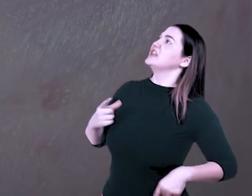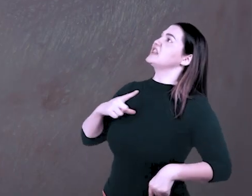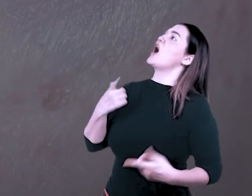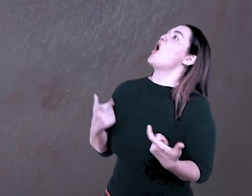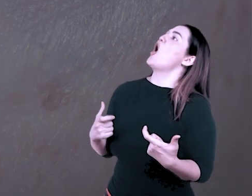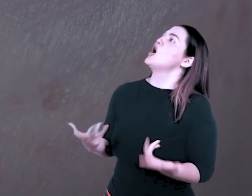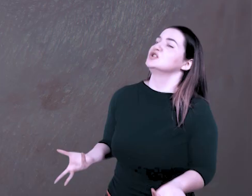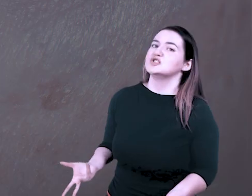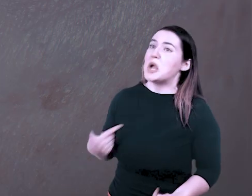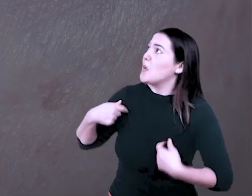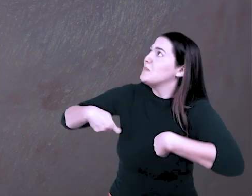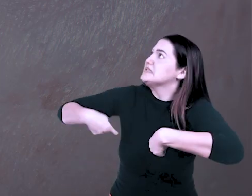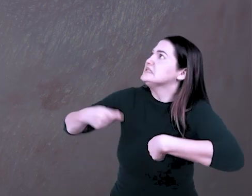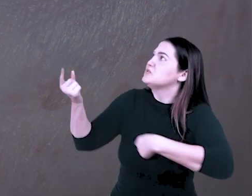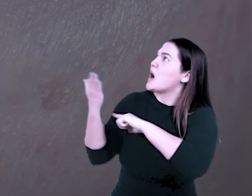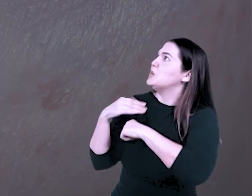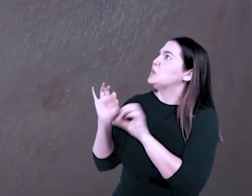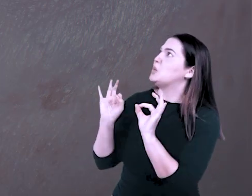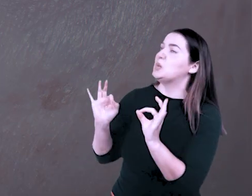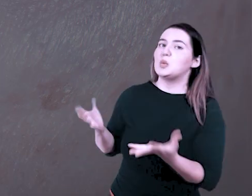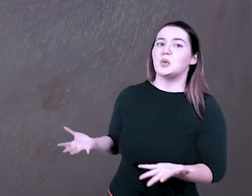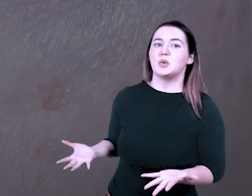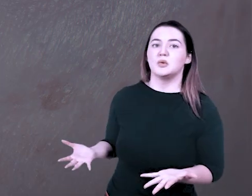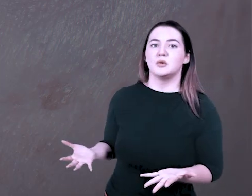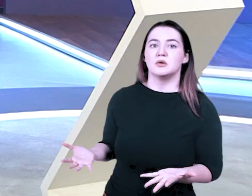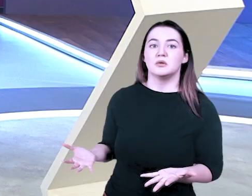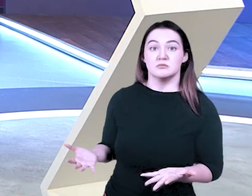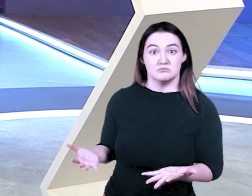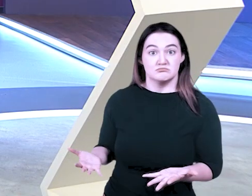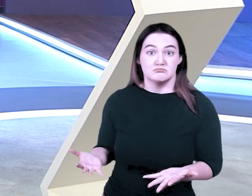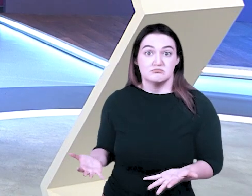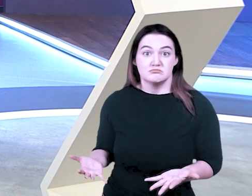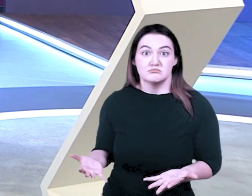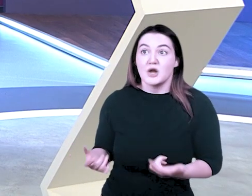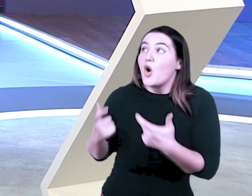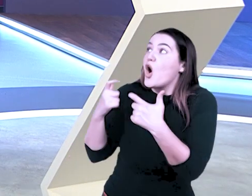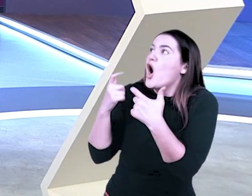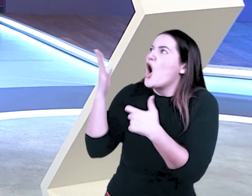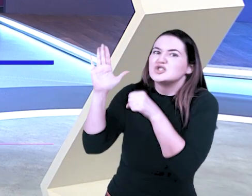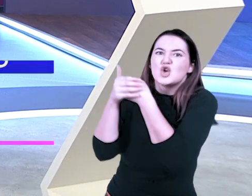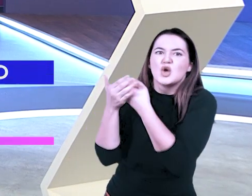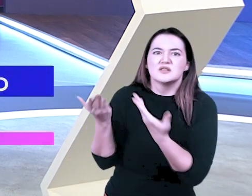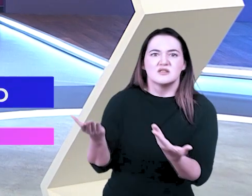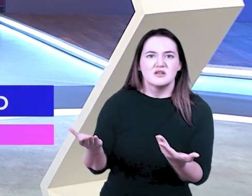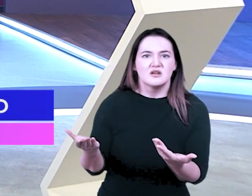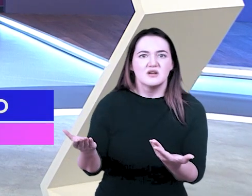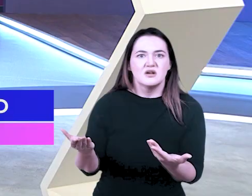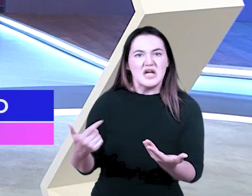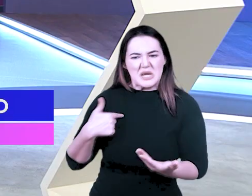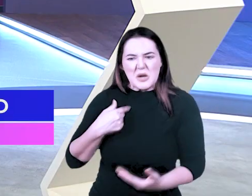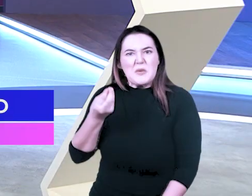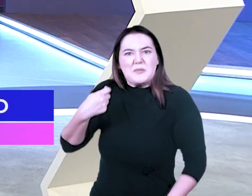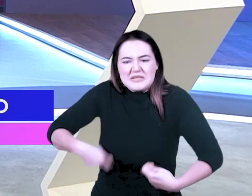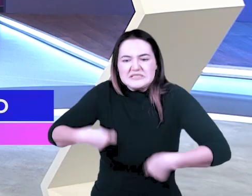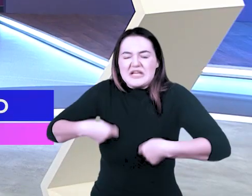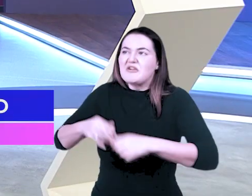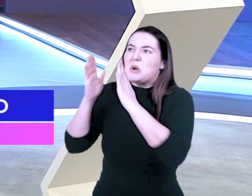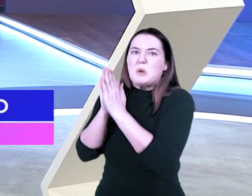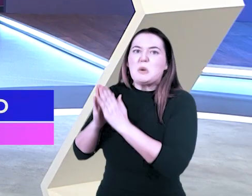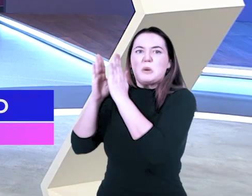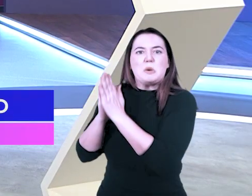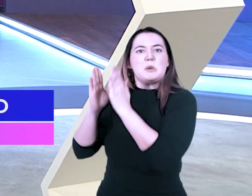estava quando eu precisei de você? Onde é que o Senhor estava se escondendo quando eu tanto